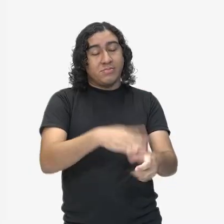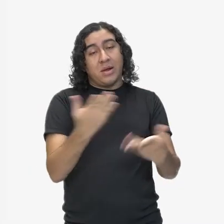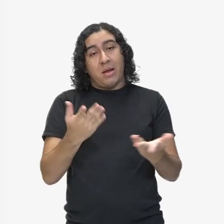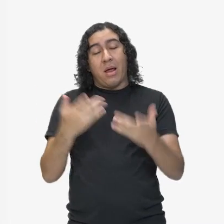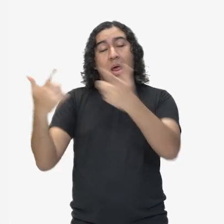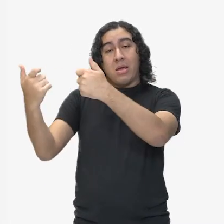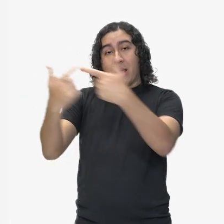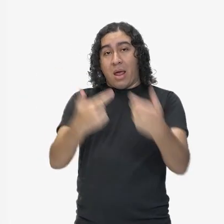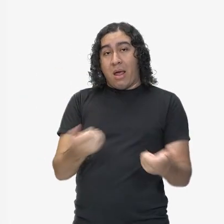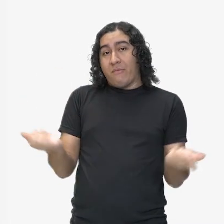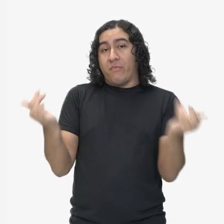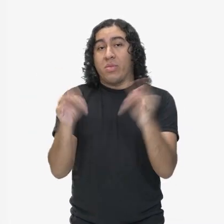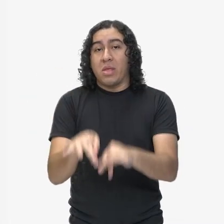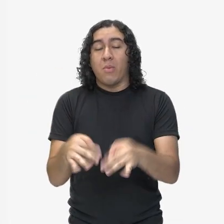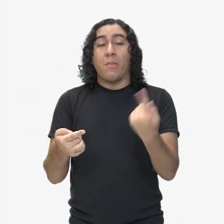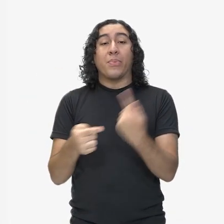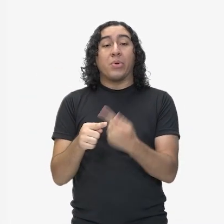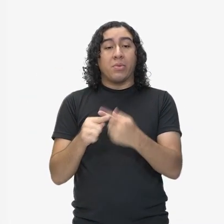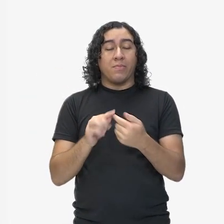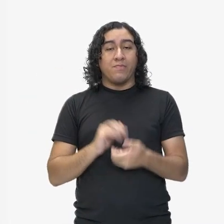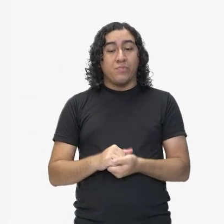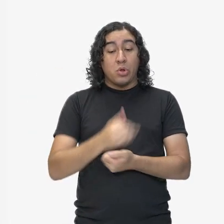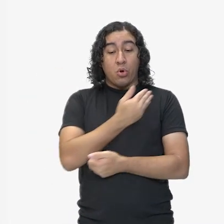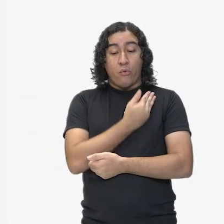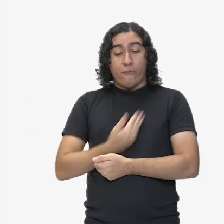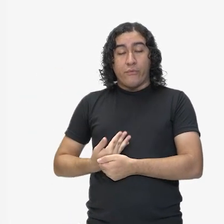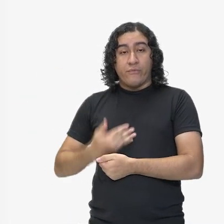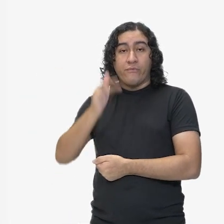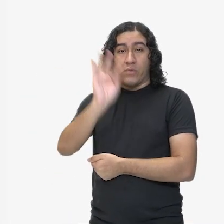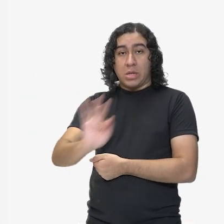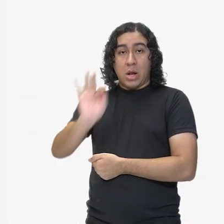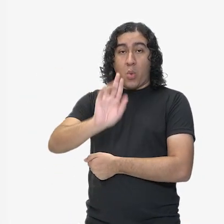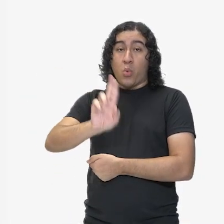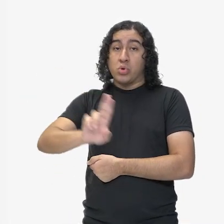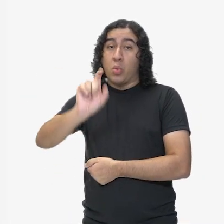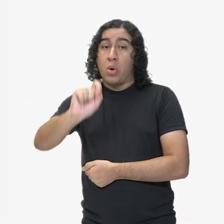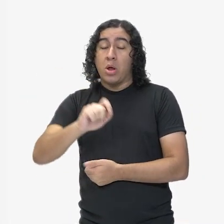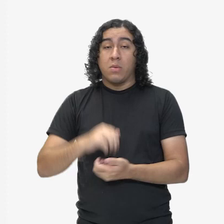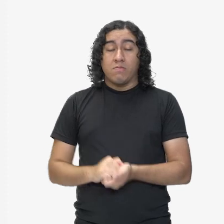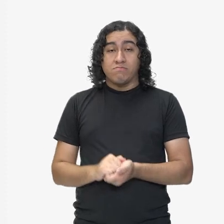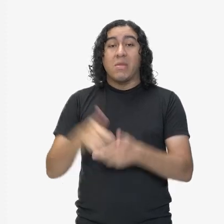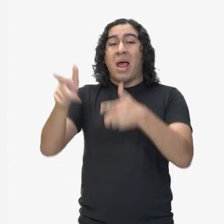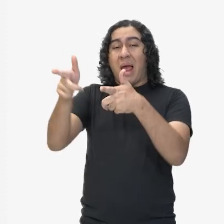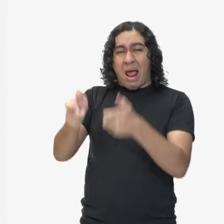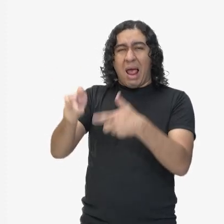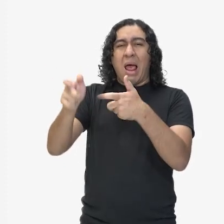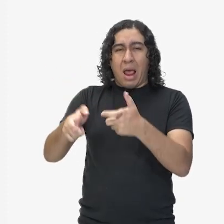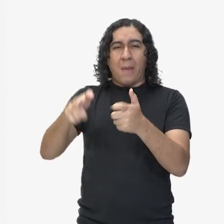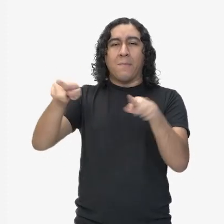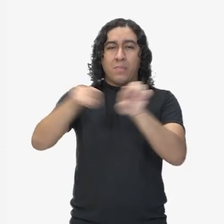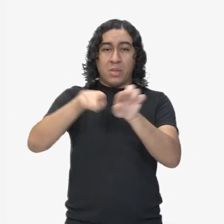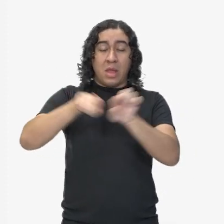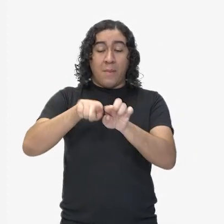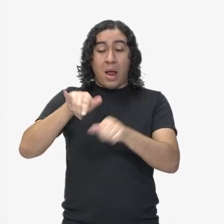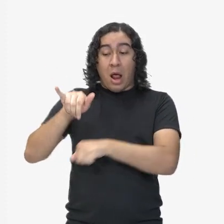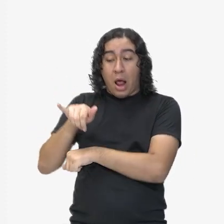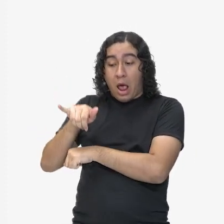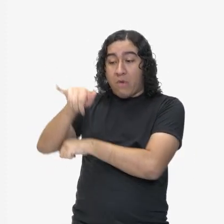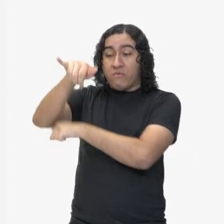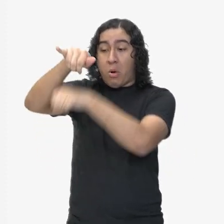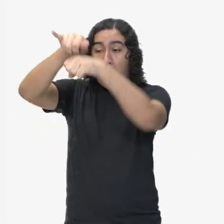Guerra do Contestado. Como é que ela chega ao fim? O governo federal usou de armamentos pesados e aviões de artilharia contra